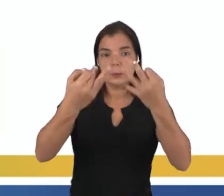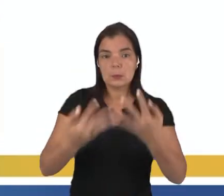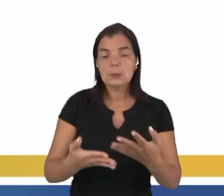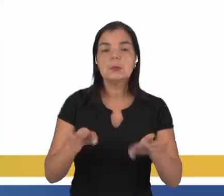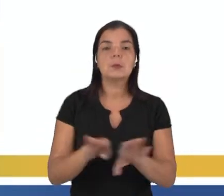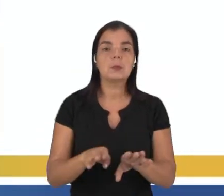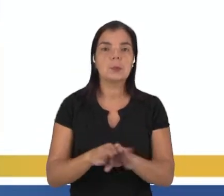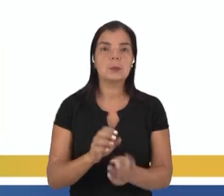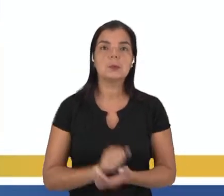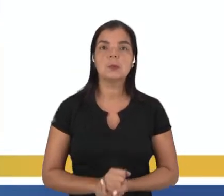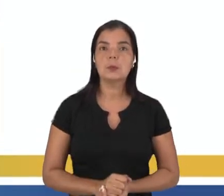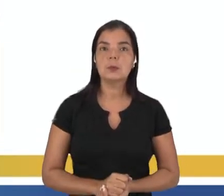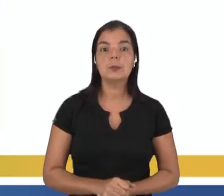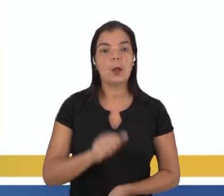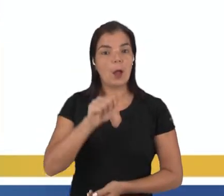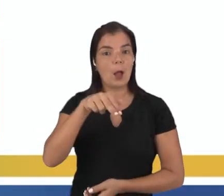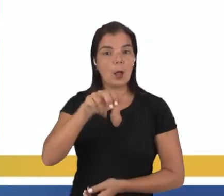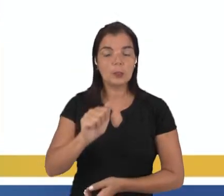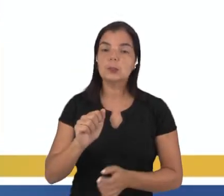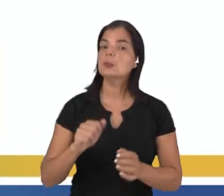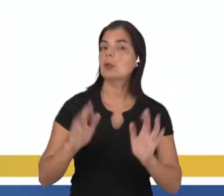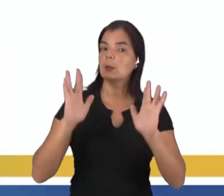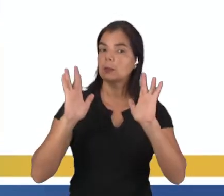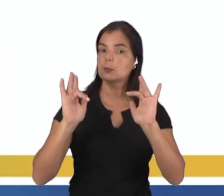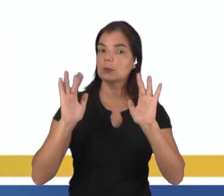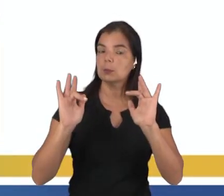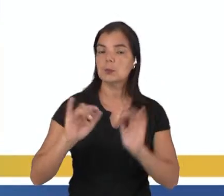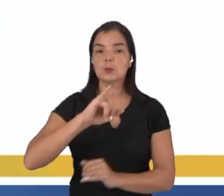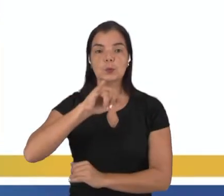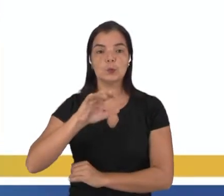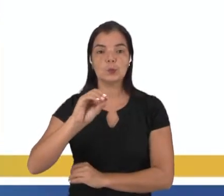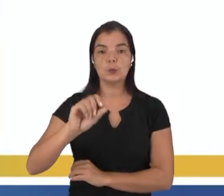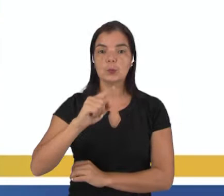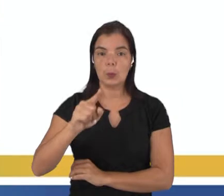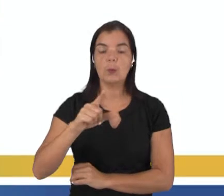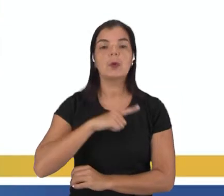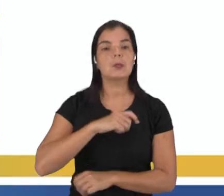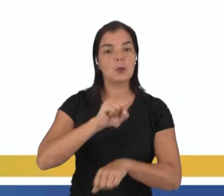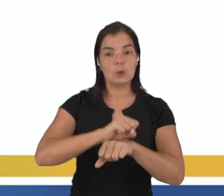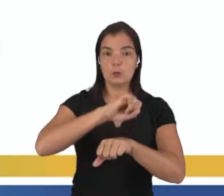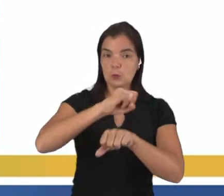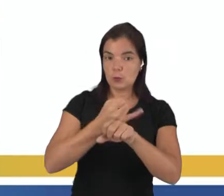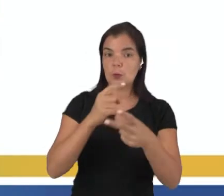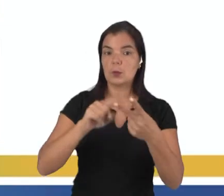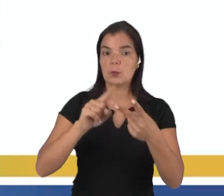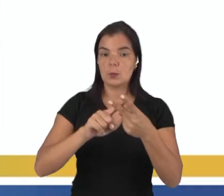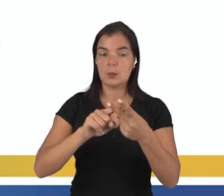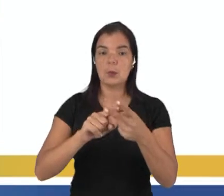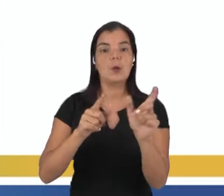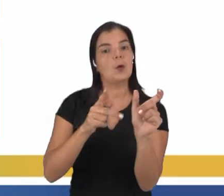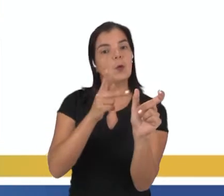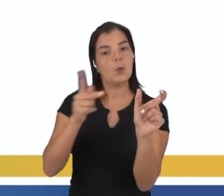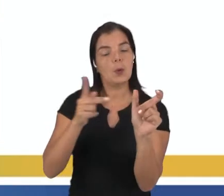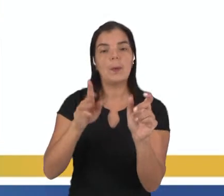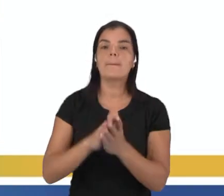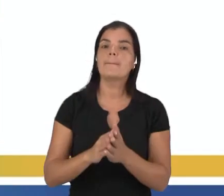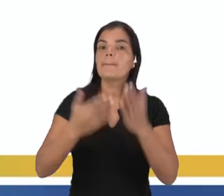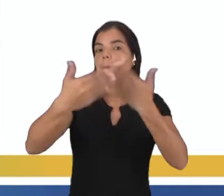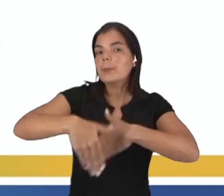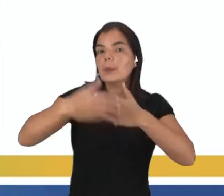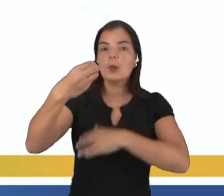falamos Ana está namorando João, você vai ter um sujeito aí e um predicado. A prova de matemática estava